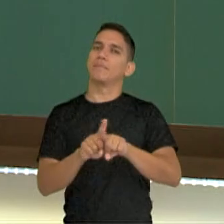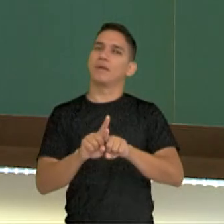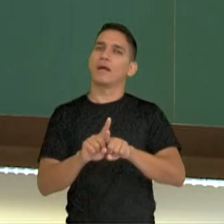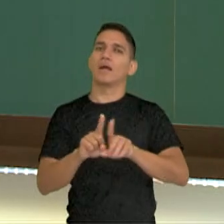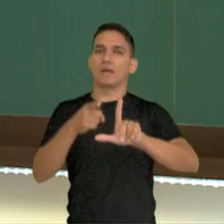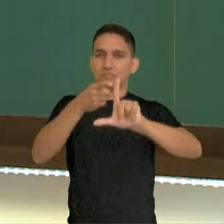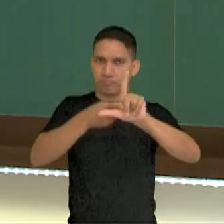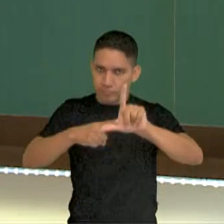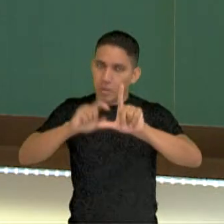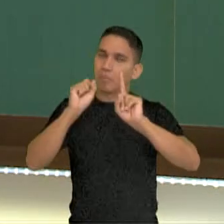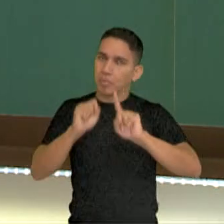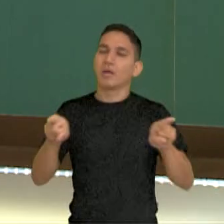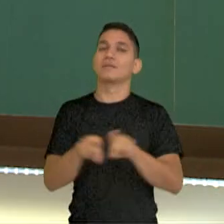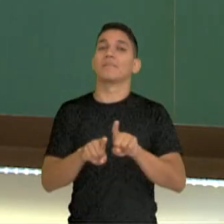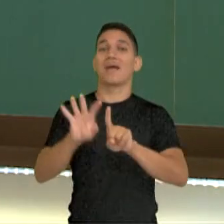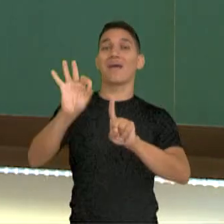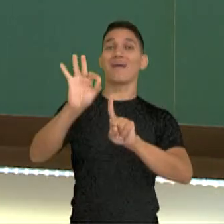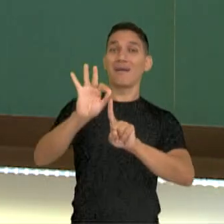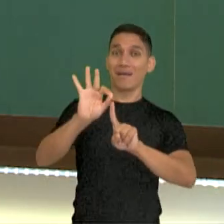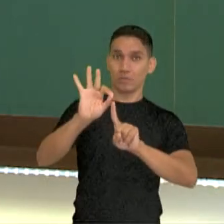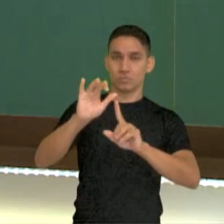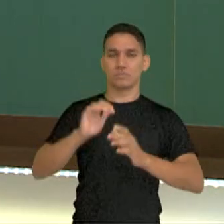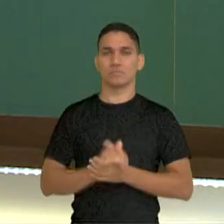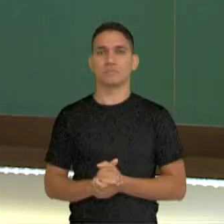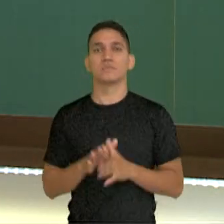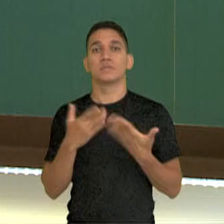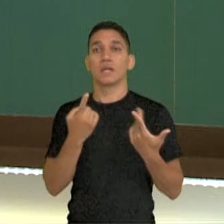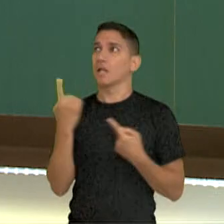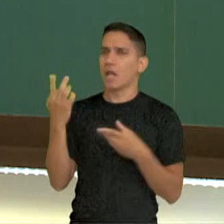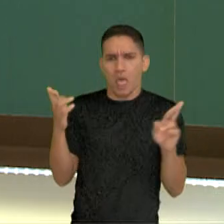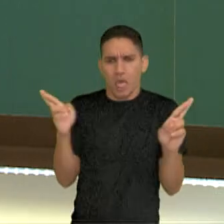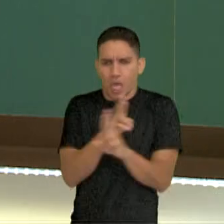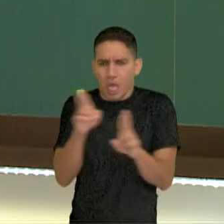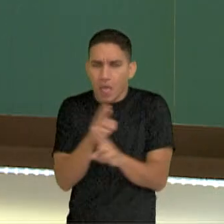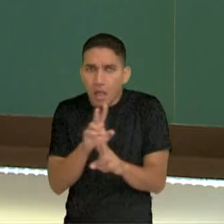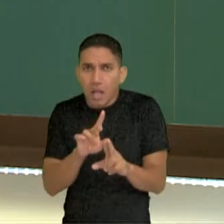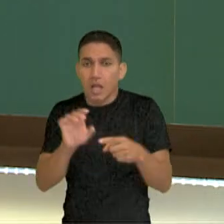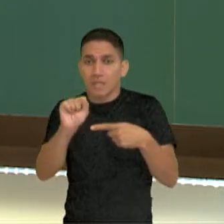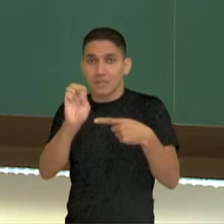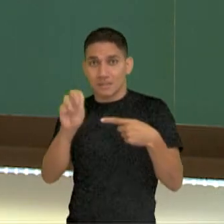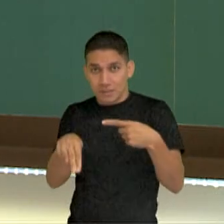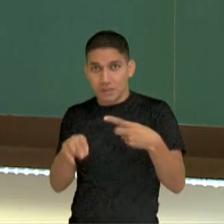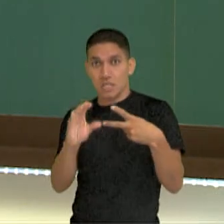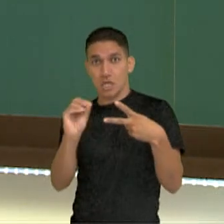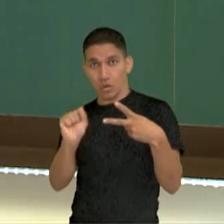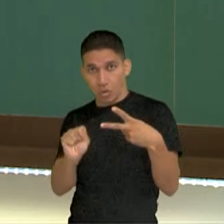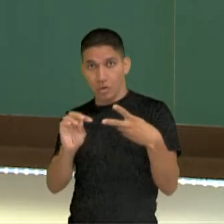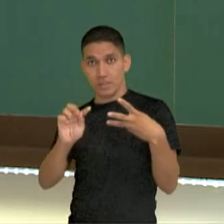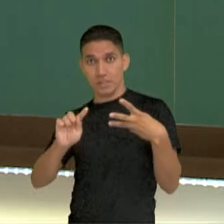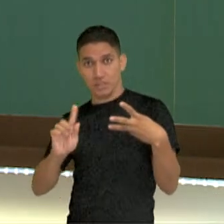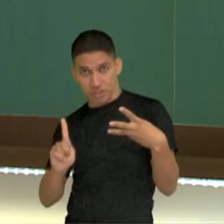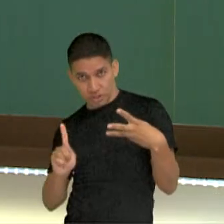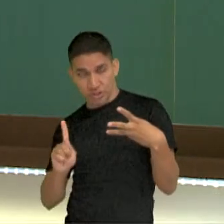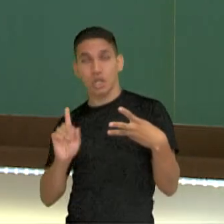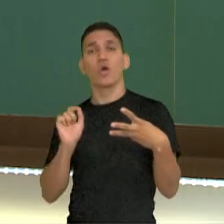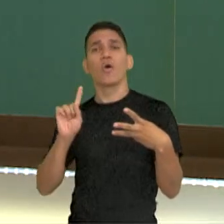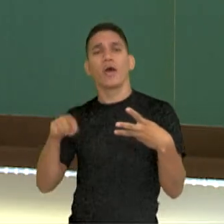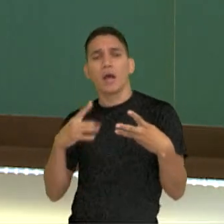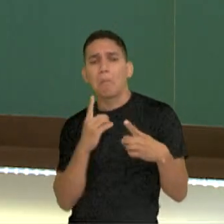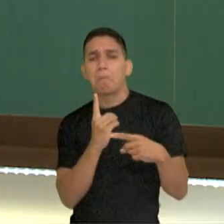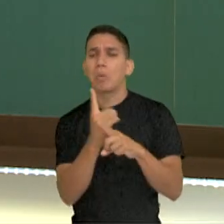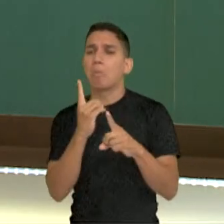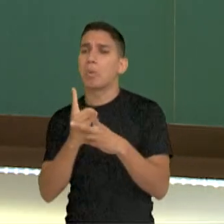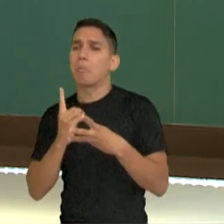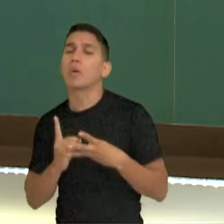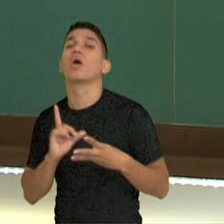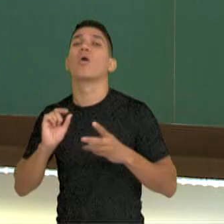em graus. E essas relações de seno, cosseno e tangente, elas são encontradas, os valores nós